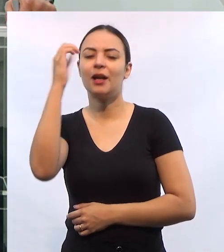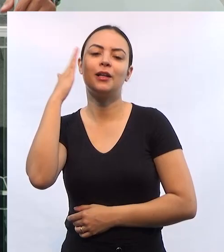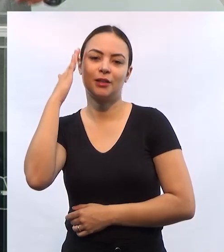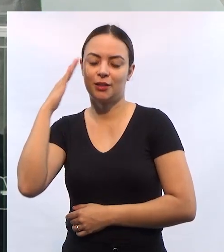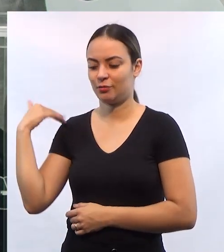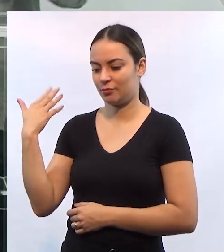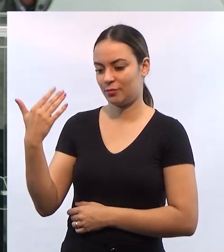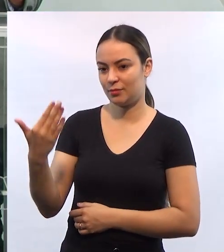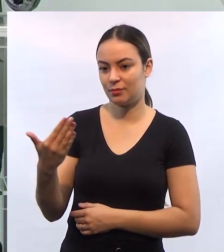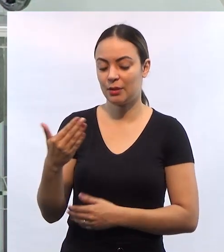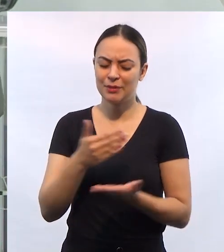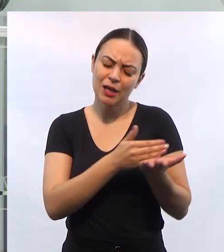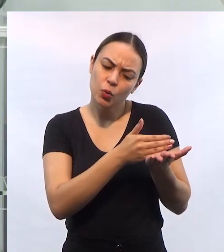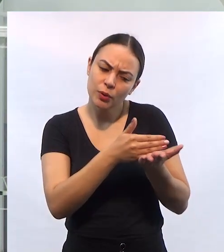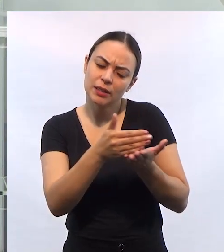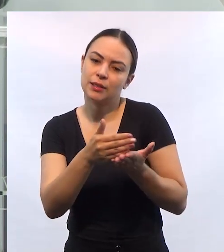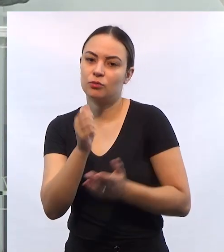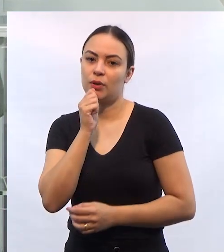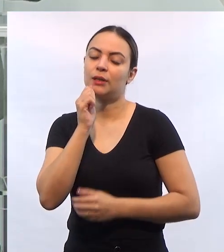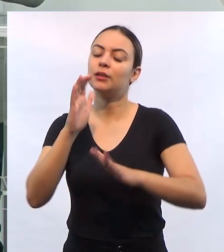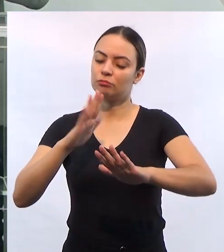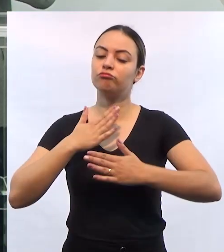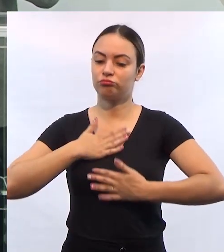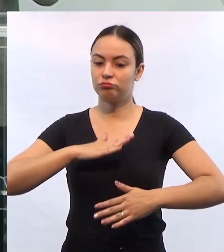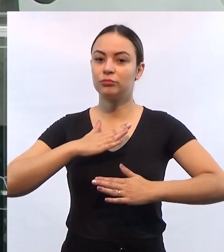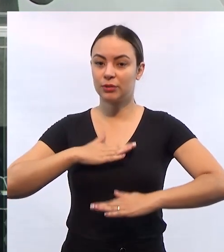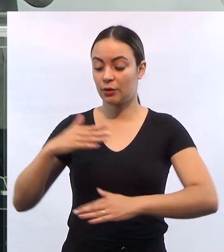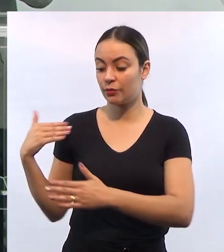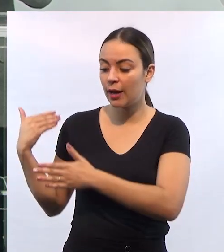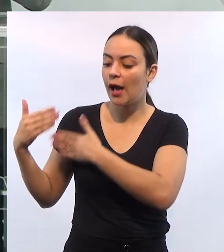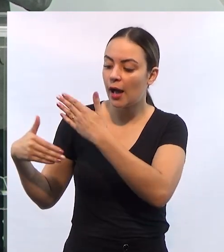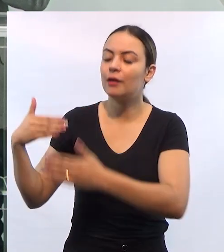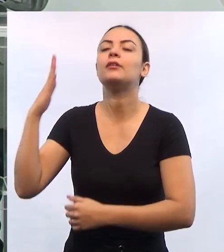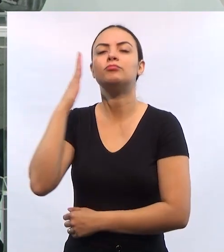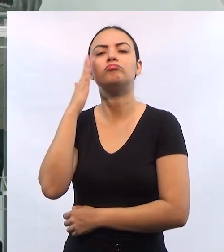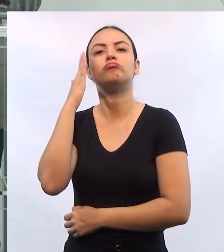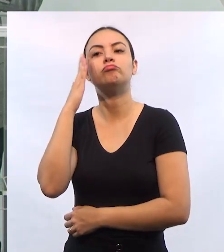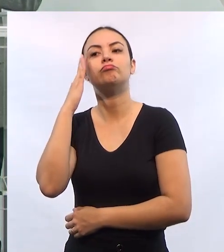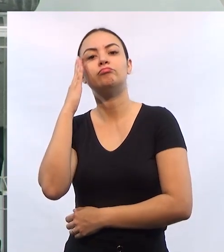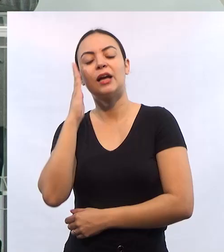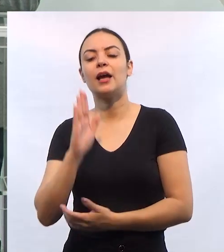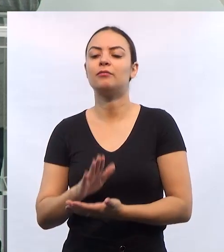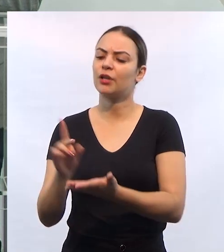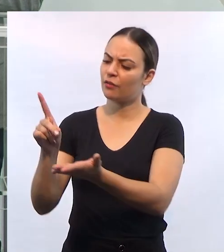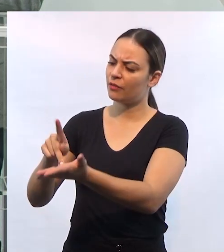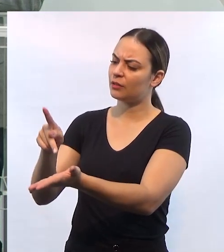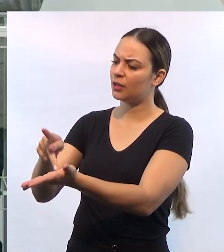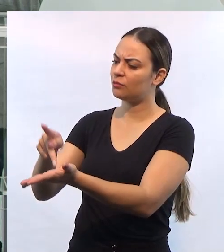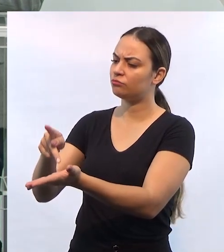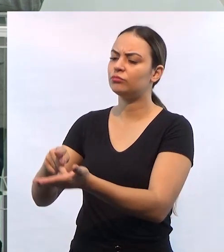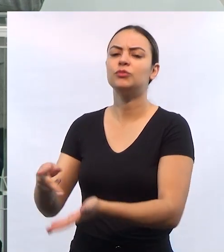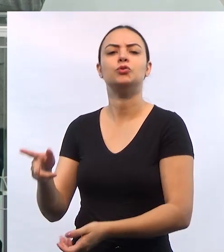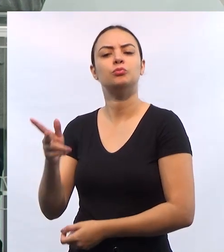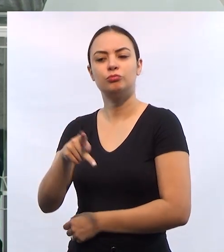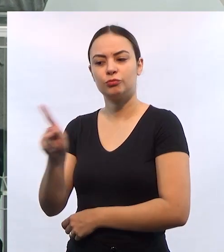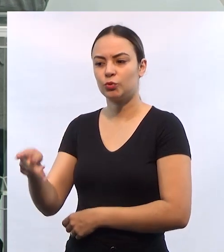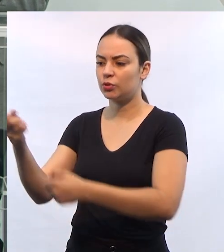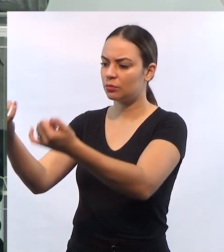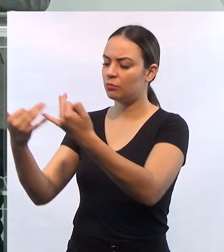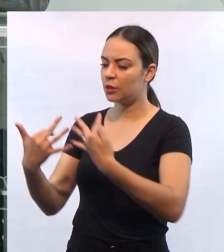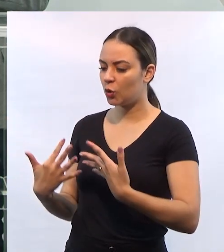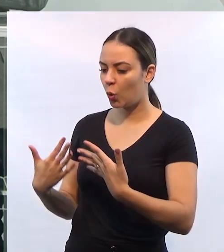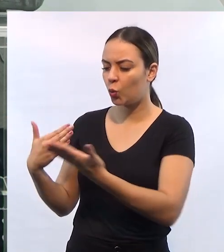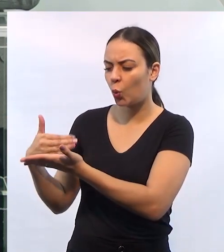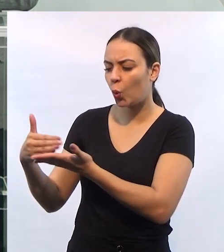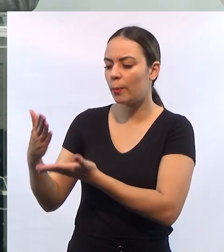disciplina, que as primeiras disciplinas você está começando a estudar, então você vai começando a entender e falar: é verdade, aquilo que o professor falou lá no início do meu curso,